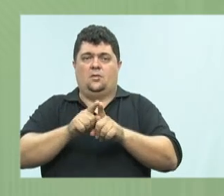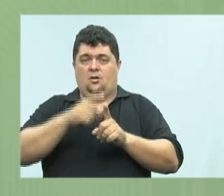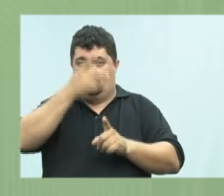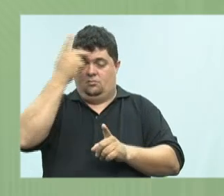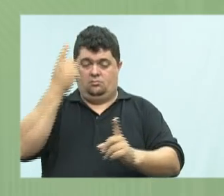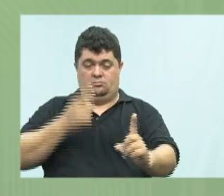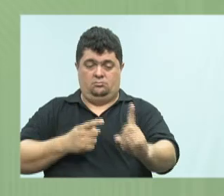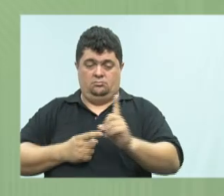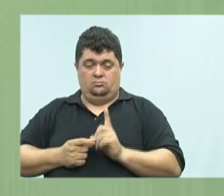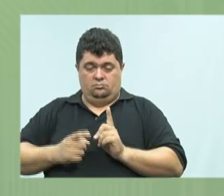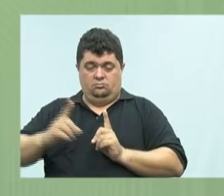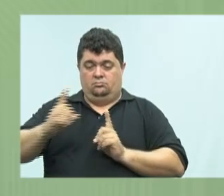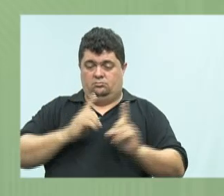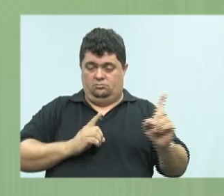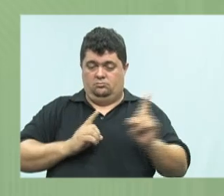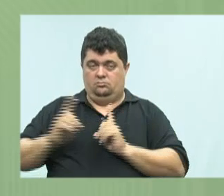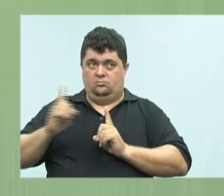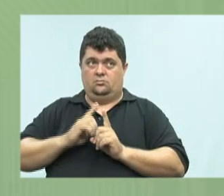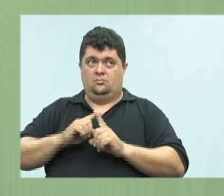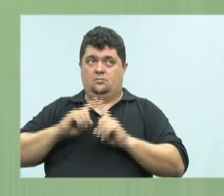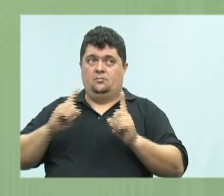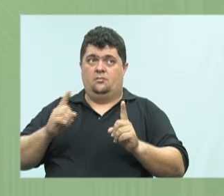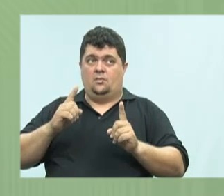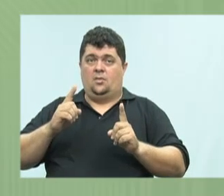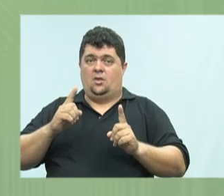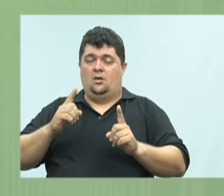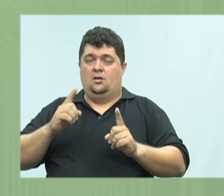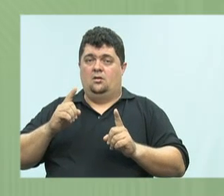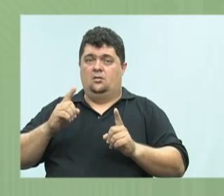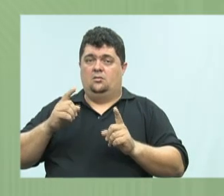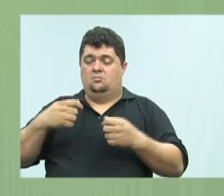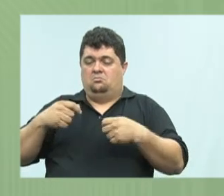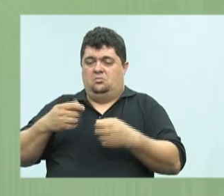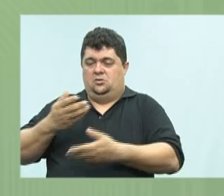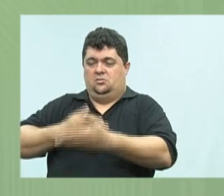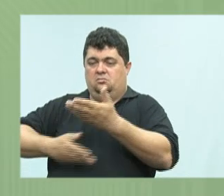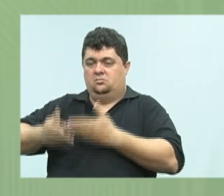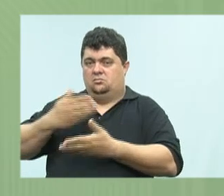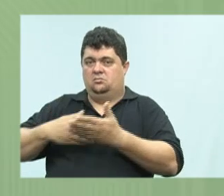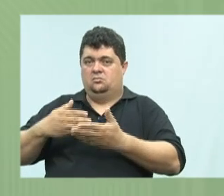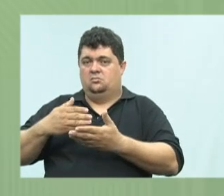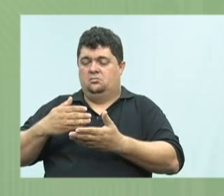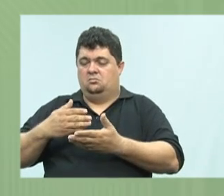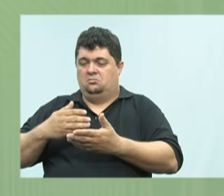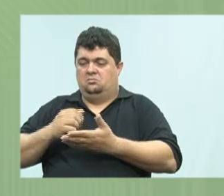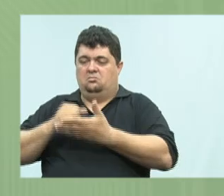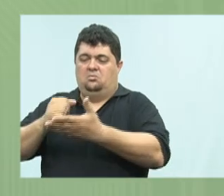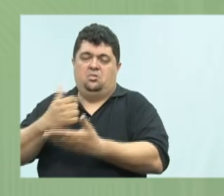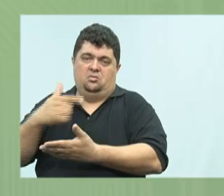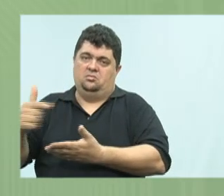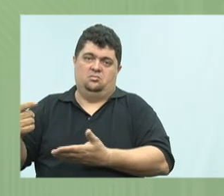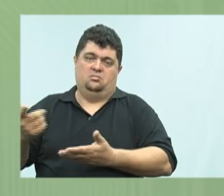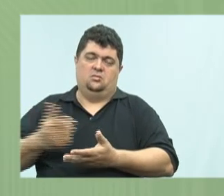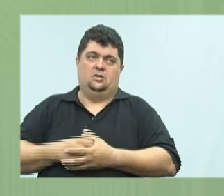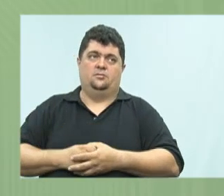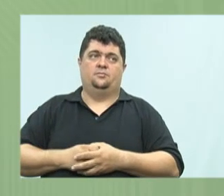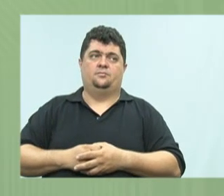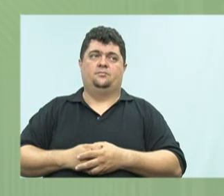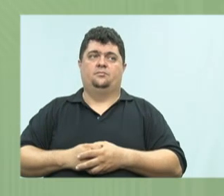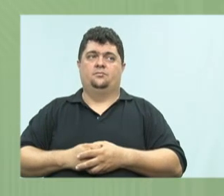sujeitos na fase de coleta de dados, só que ela não requer intervenção, diferentemente da